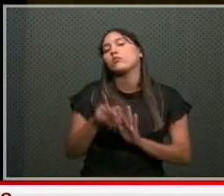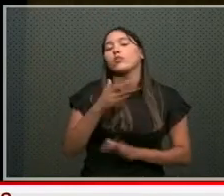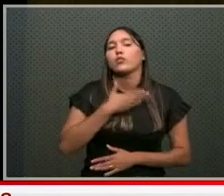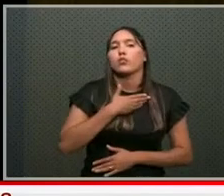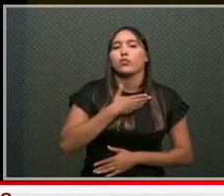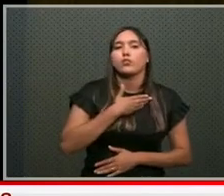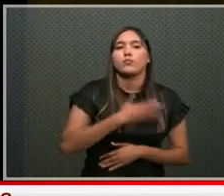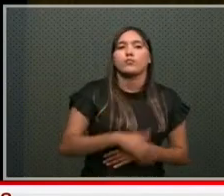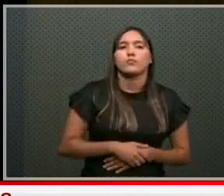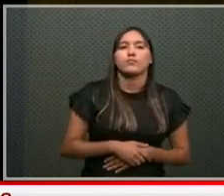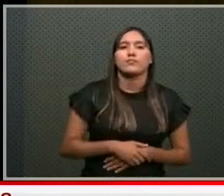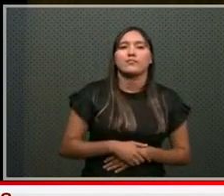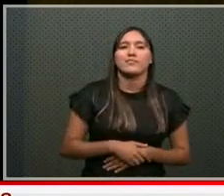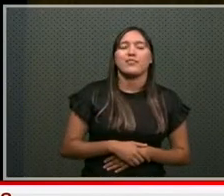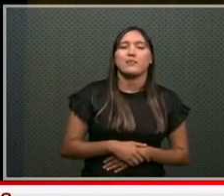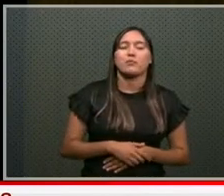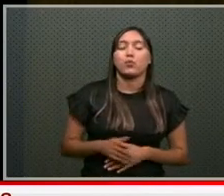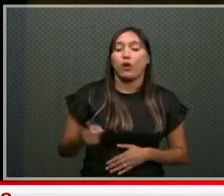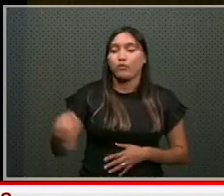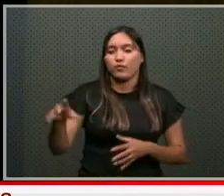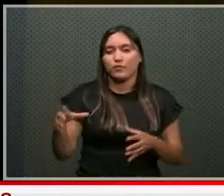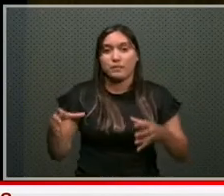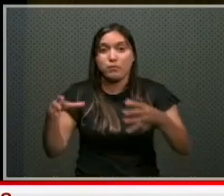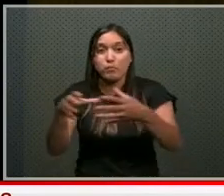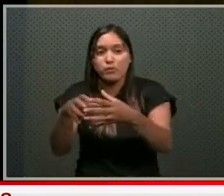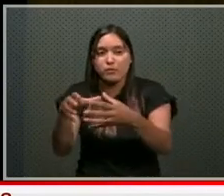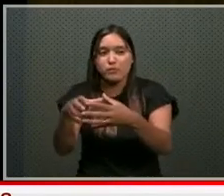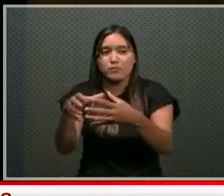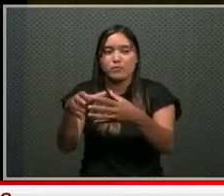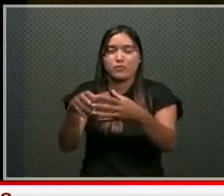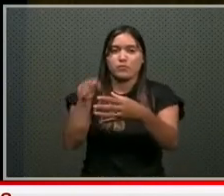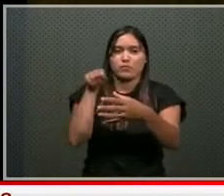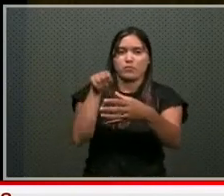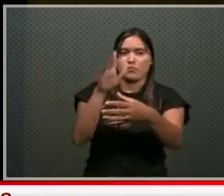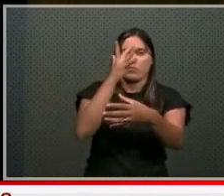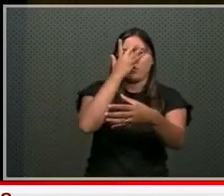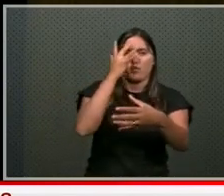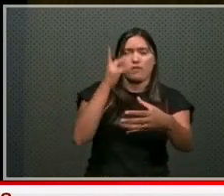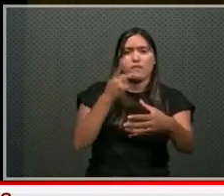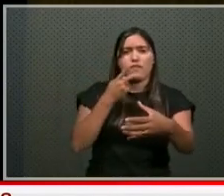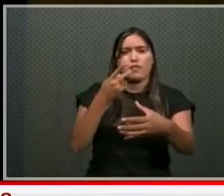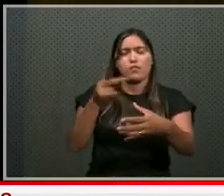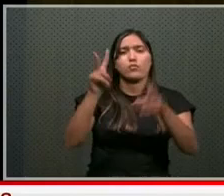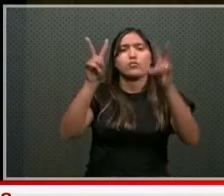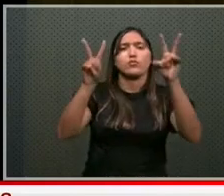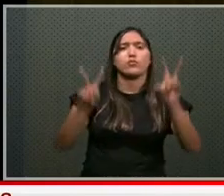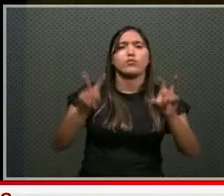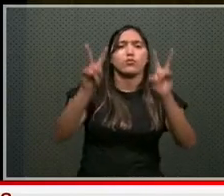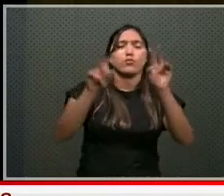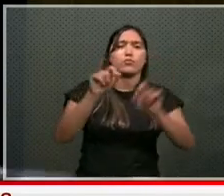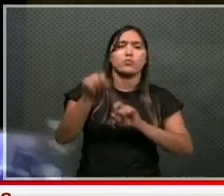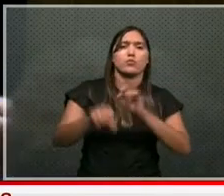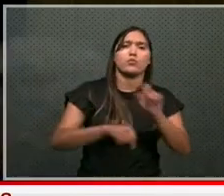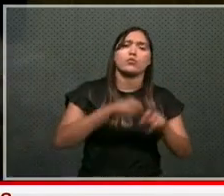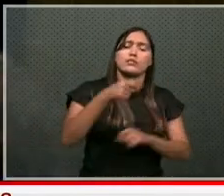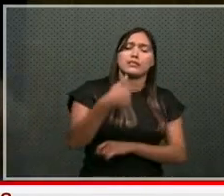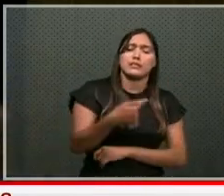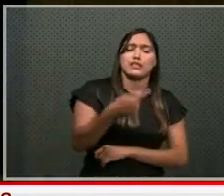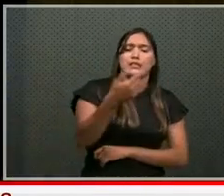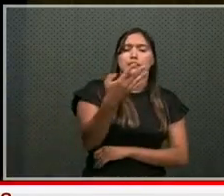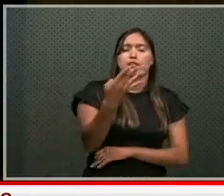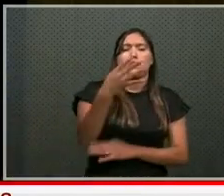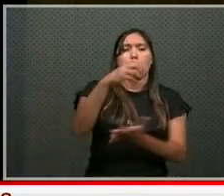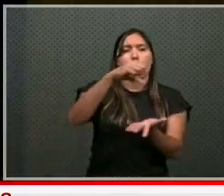pronafianos já quero deixar que uma agenda propositiva pensando no próximo ano safra para que a gente possa através das nossas 74